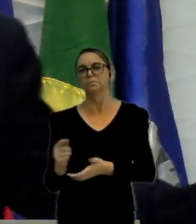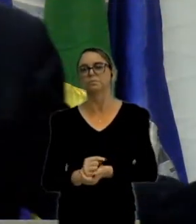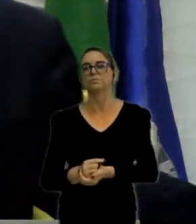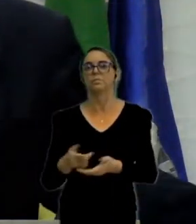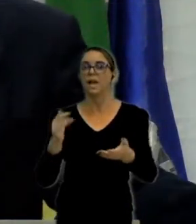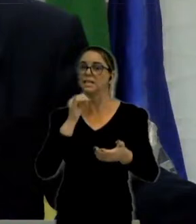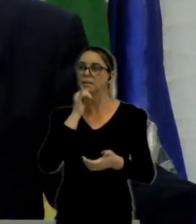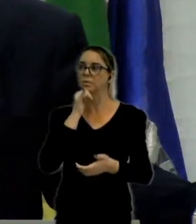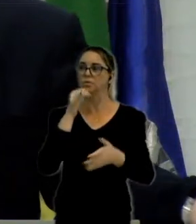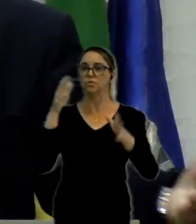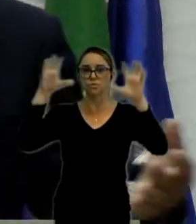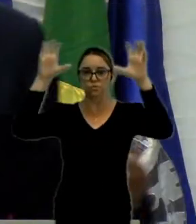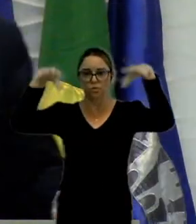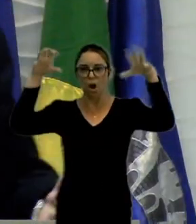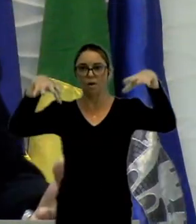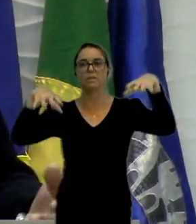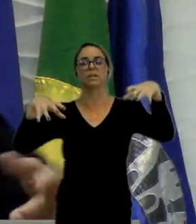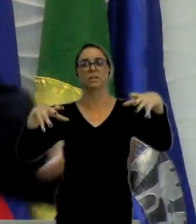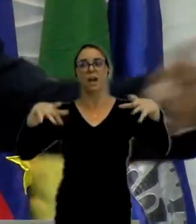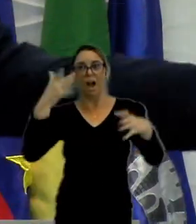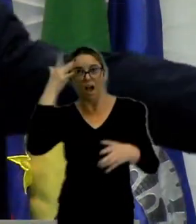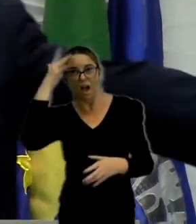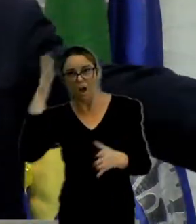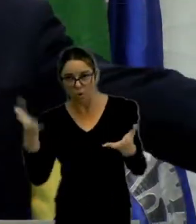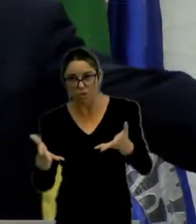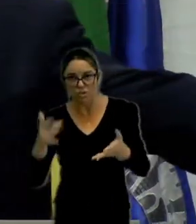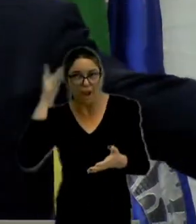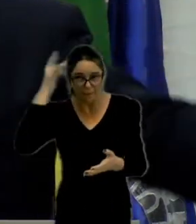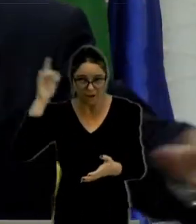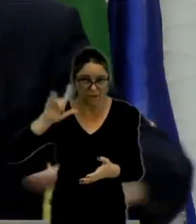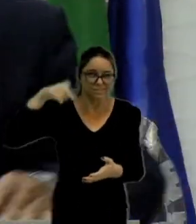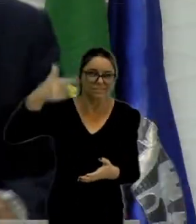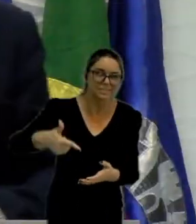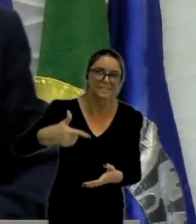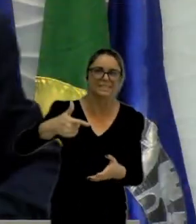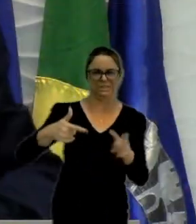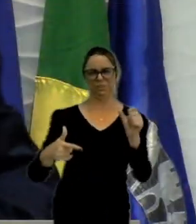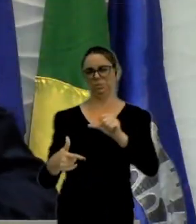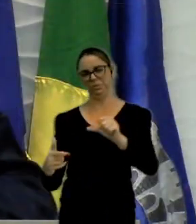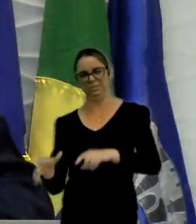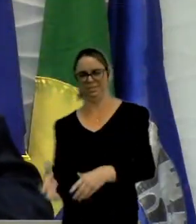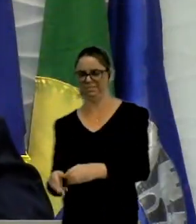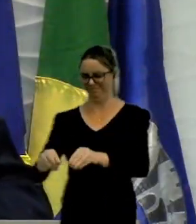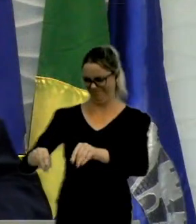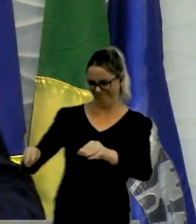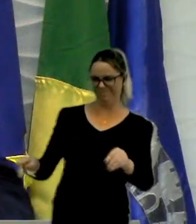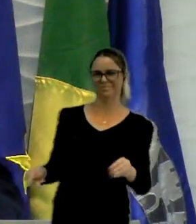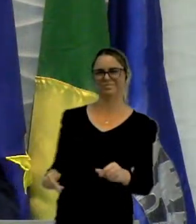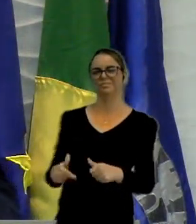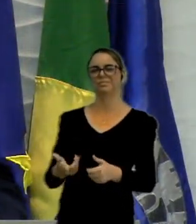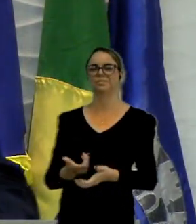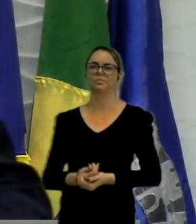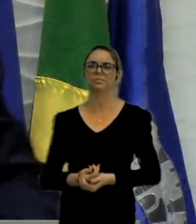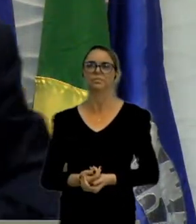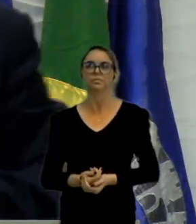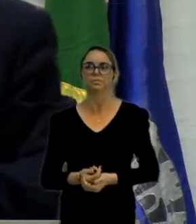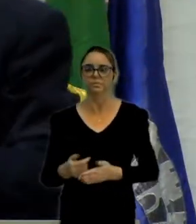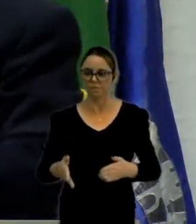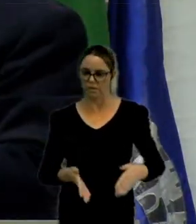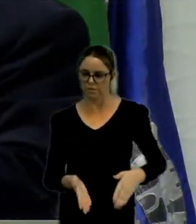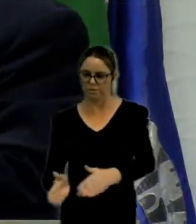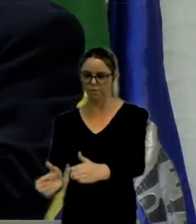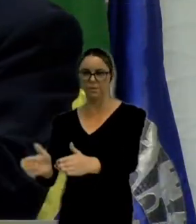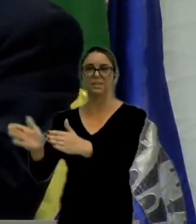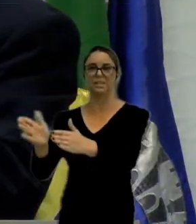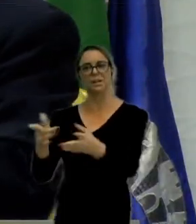hoje, amanhã está ruim. Passa a máquina no outro dia, em seguida chove, a estrada fica do mesmo jeito.